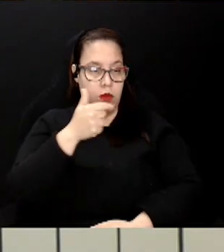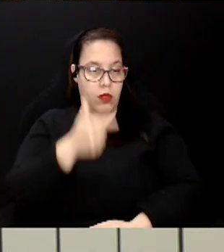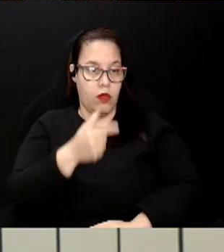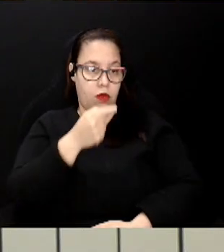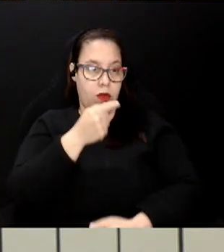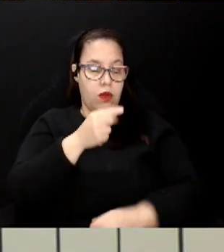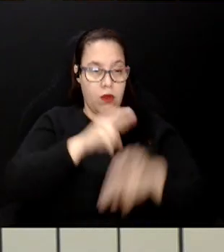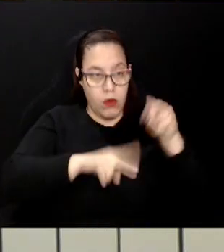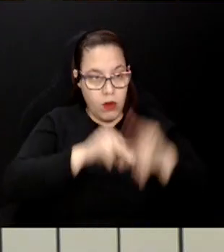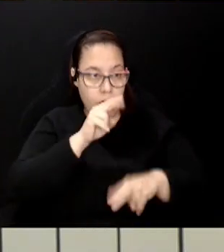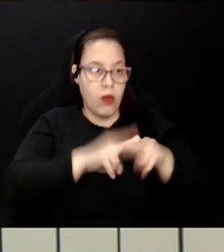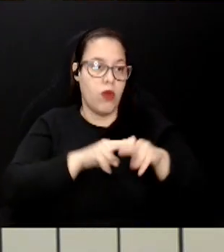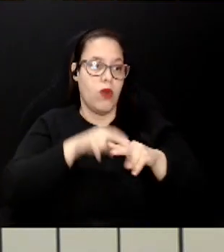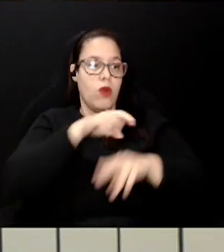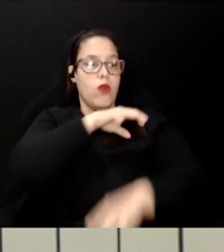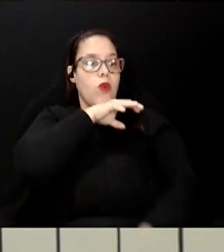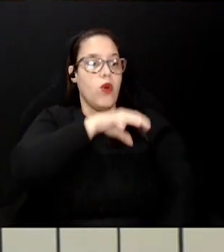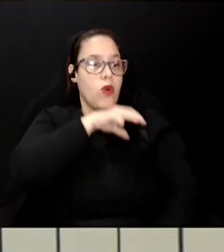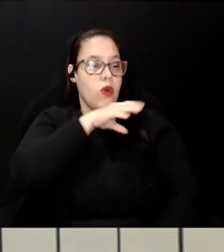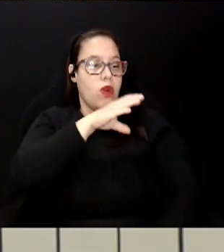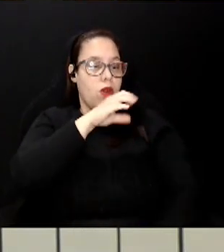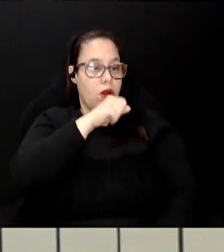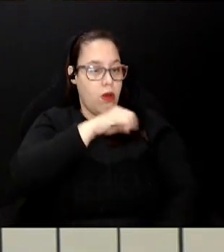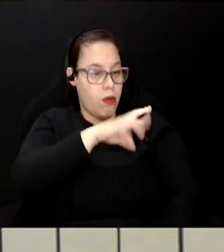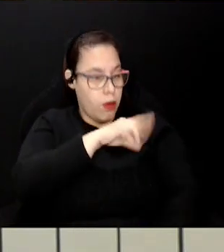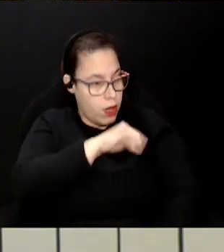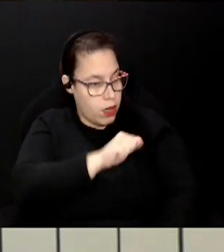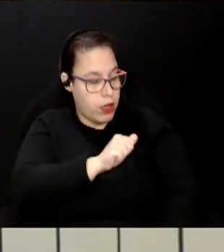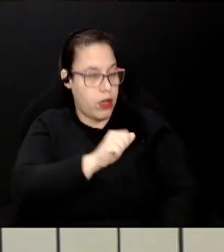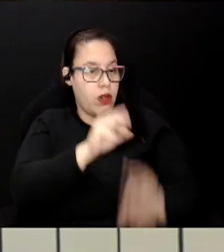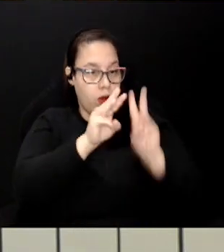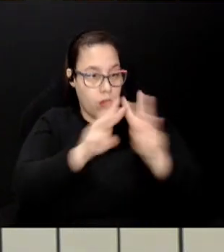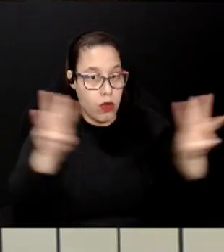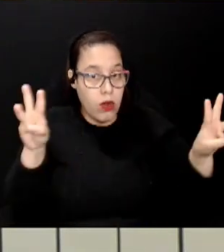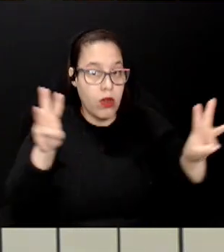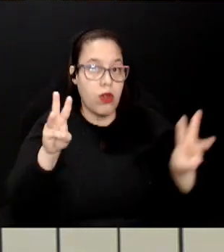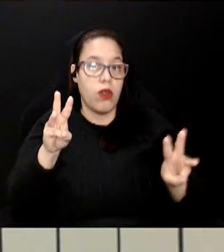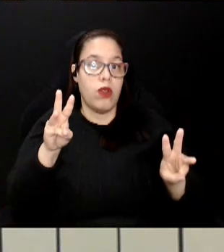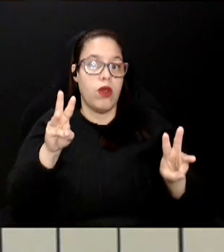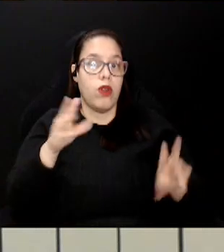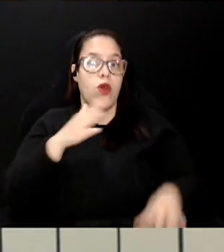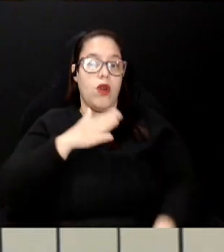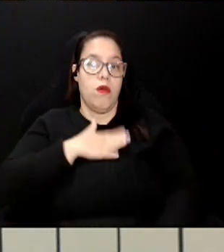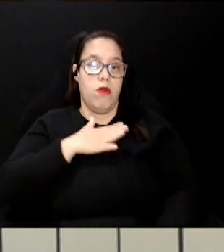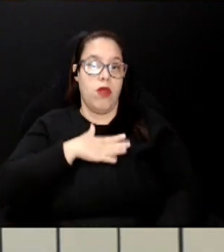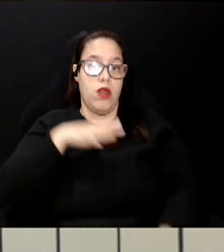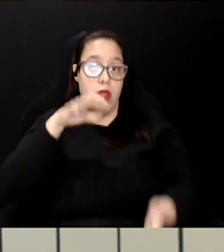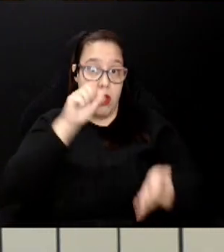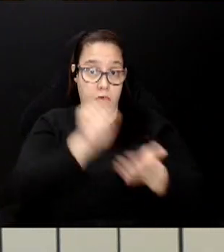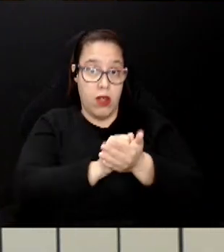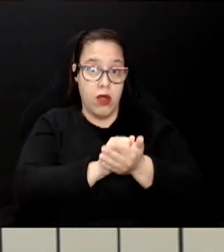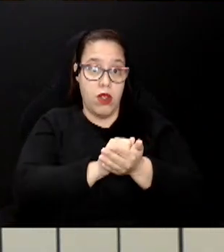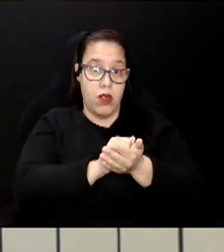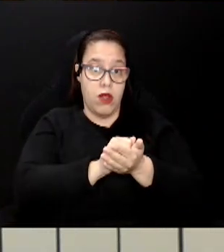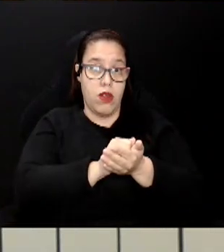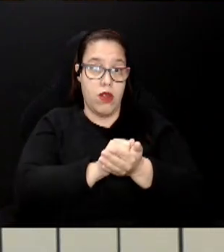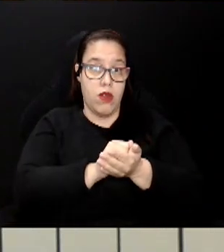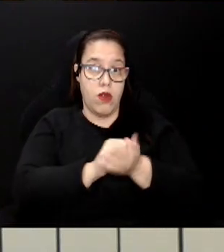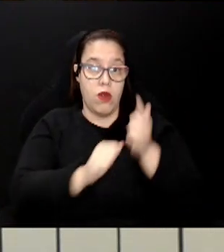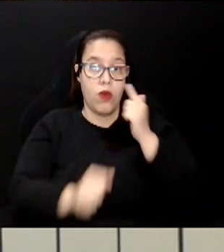Bosque dos Cambarás. O site é Minhas Inscrições, lembrando, sem o cedilha, sem tio,